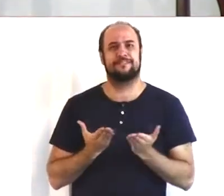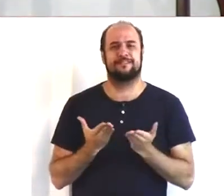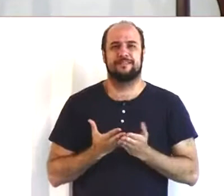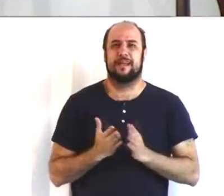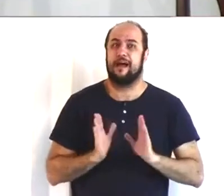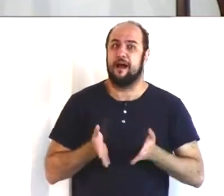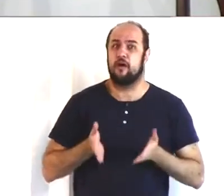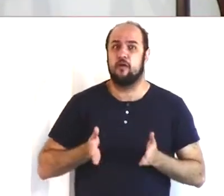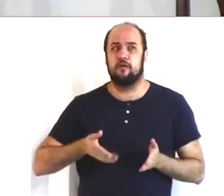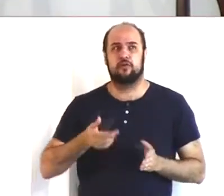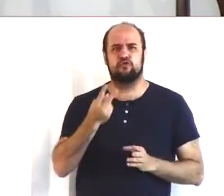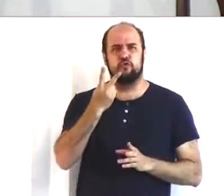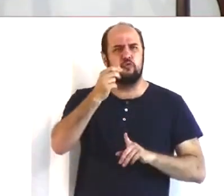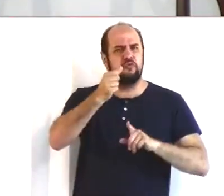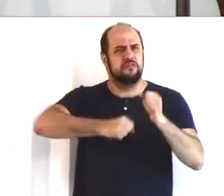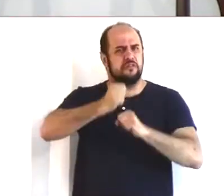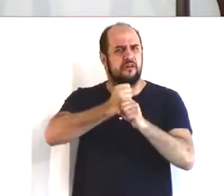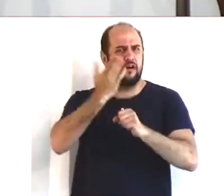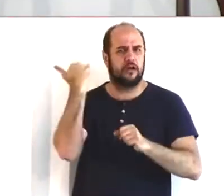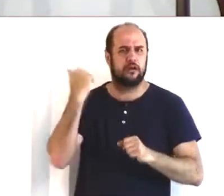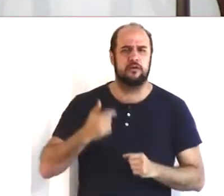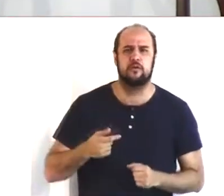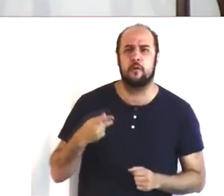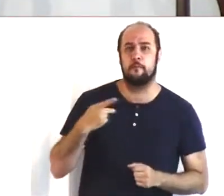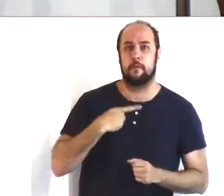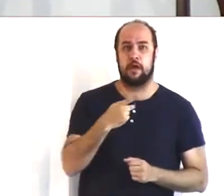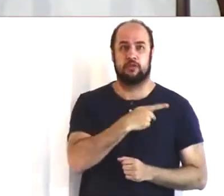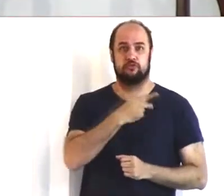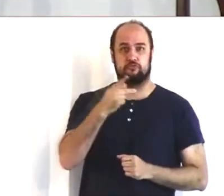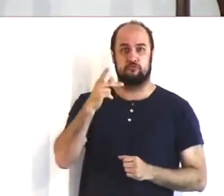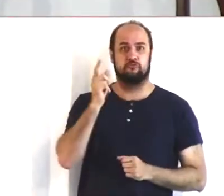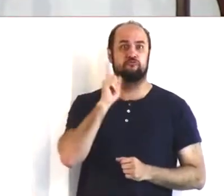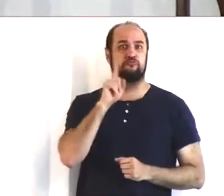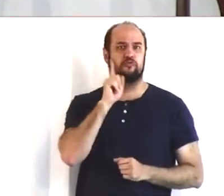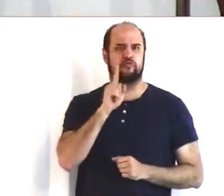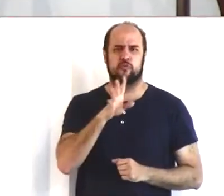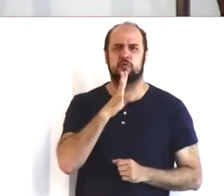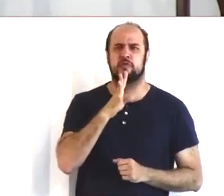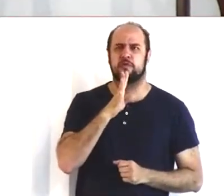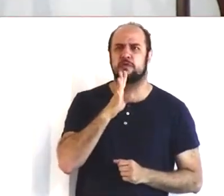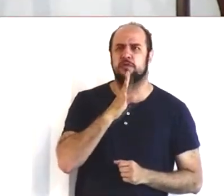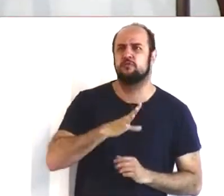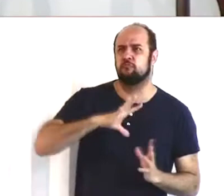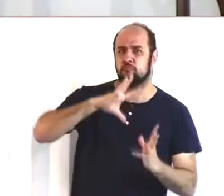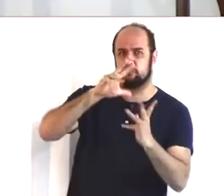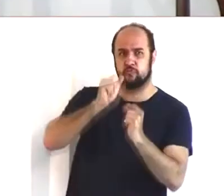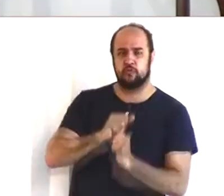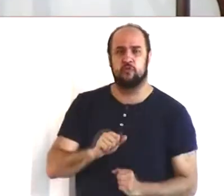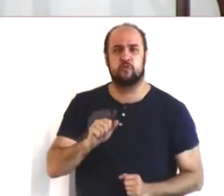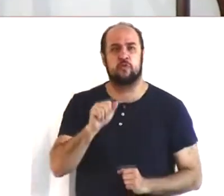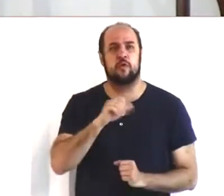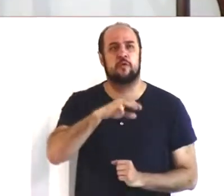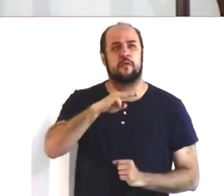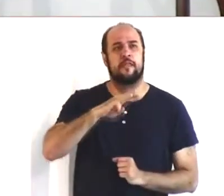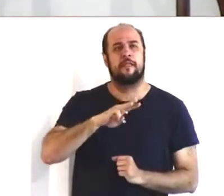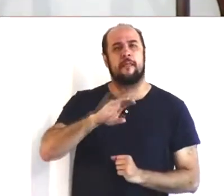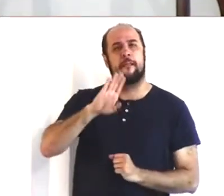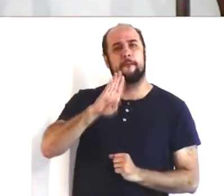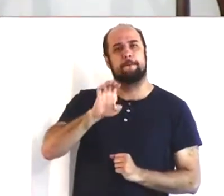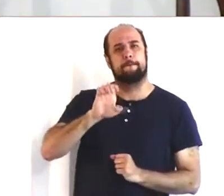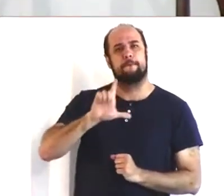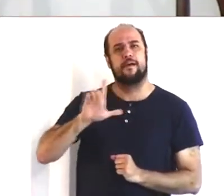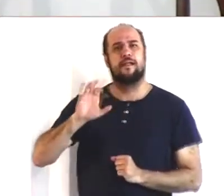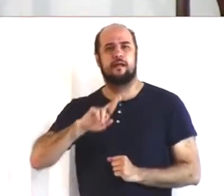agora, poucos mesmo, 2 anos atrás, um grande pastor americano, muito conhecido mundialmente, o Dr. Tim Keller, ele